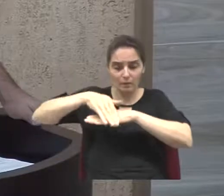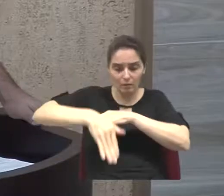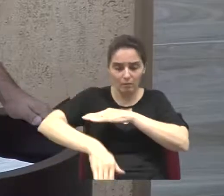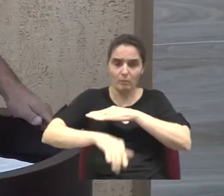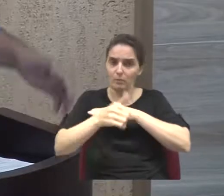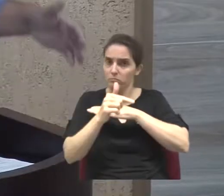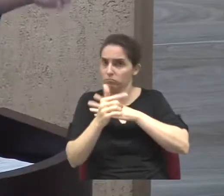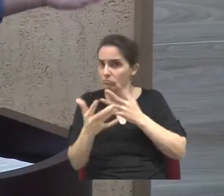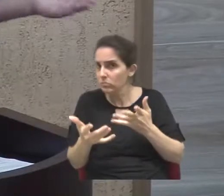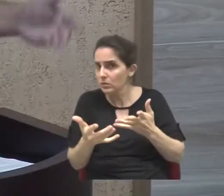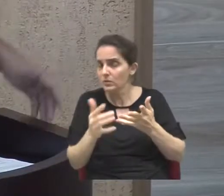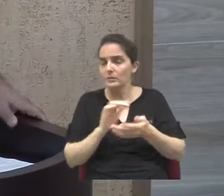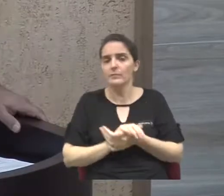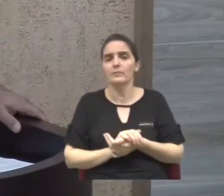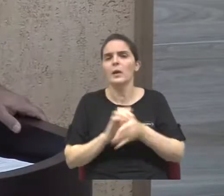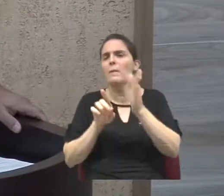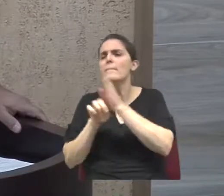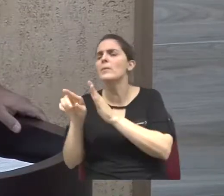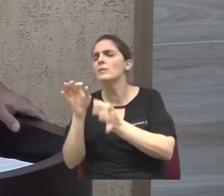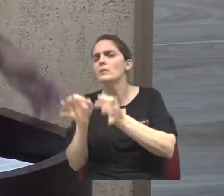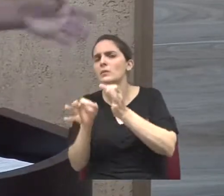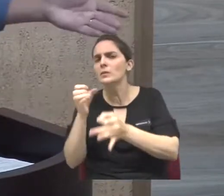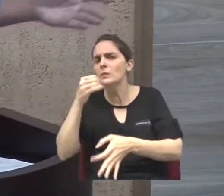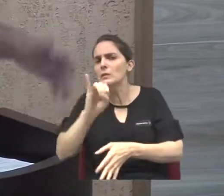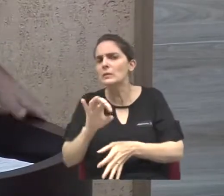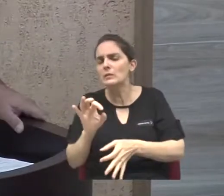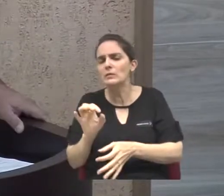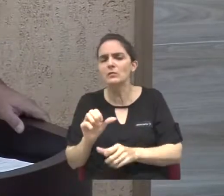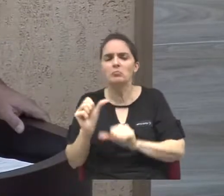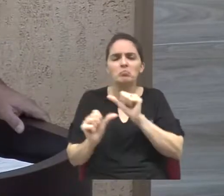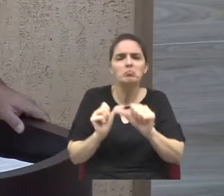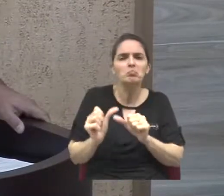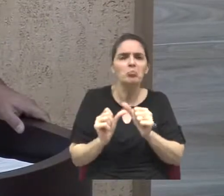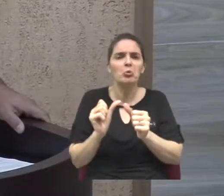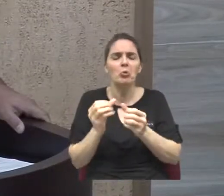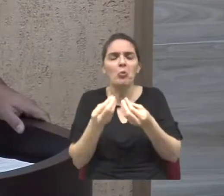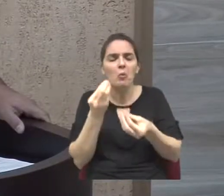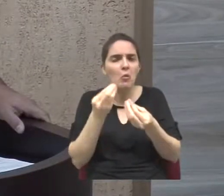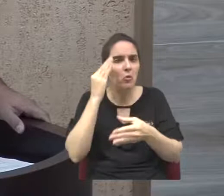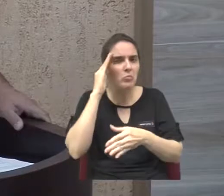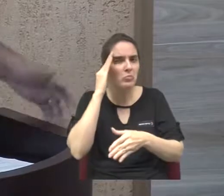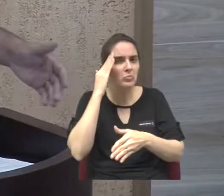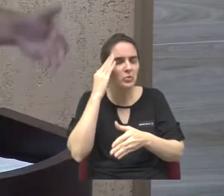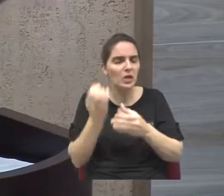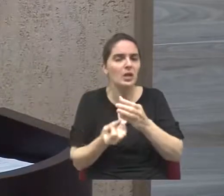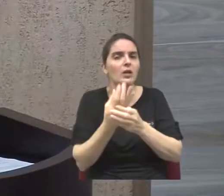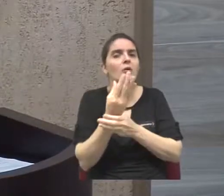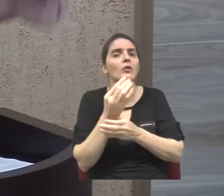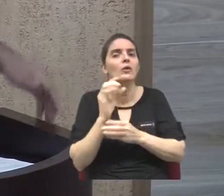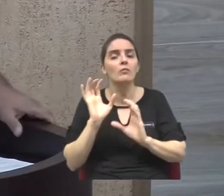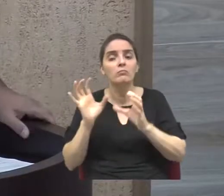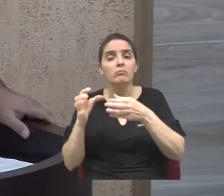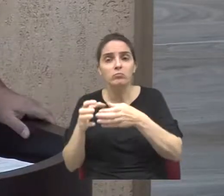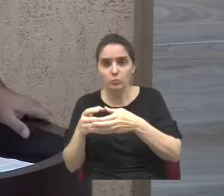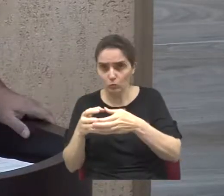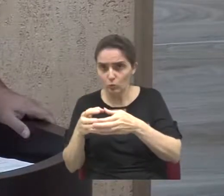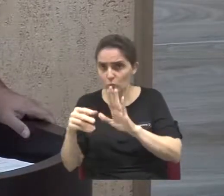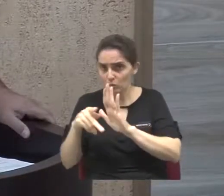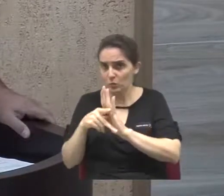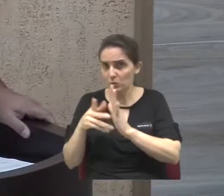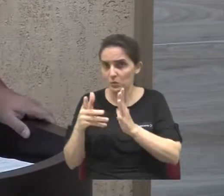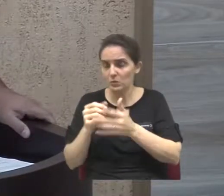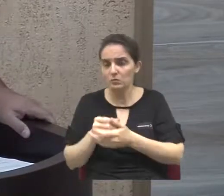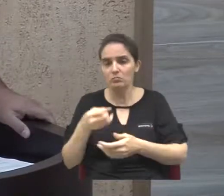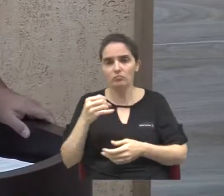o jurídico para ver se houve alguma mudança de entendimento em relação à criação da frente parlamentar. Se não houve, eu faço pedido para vereador